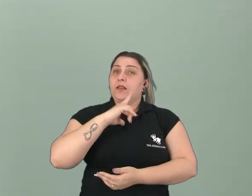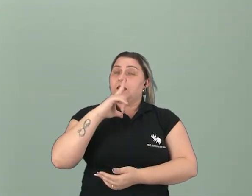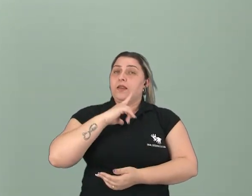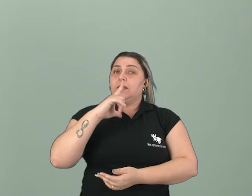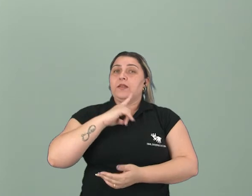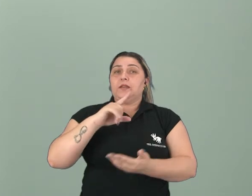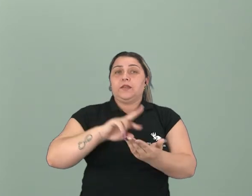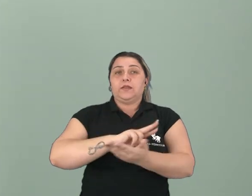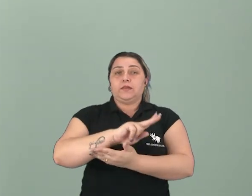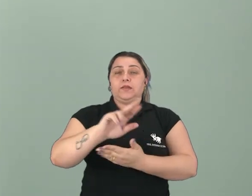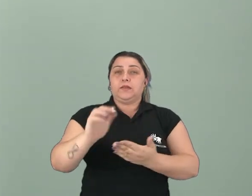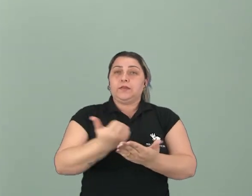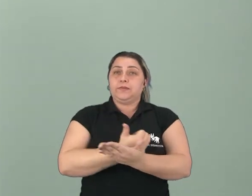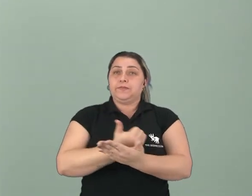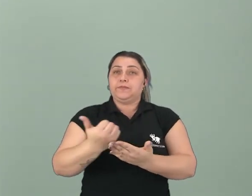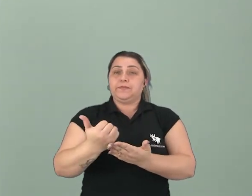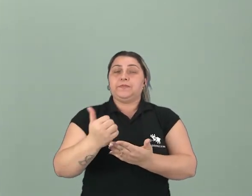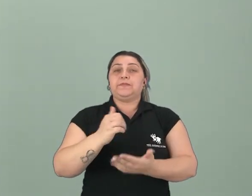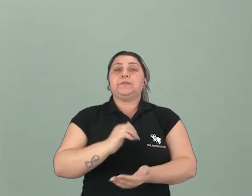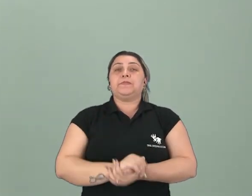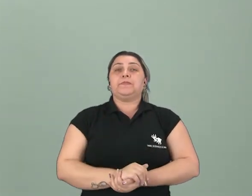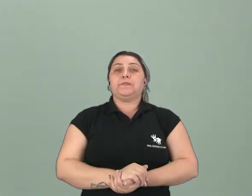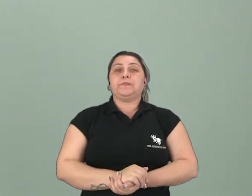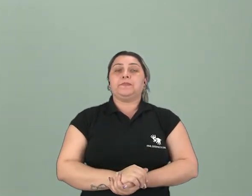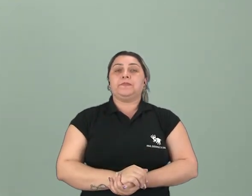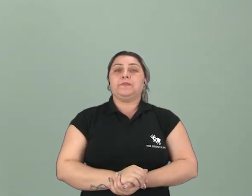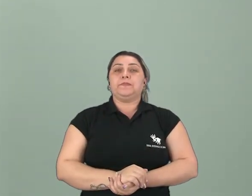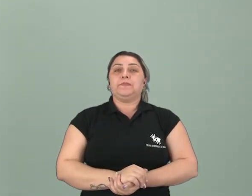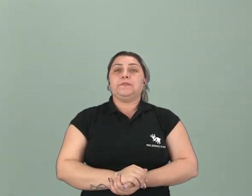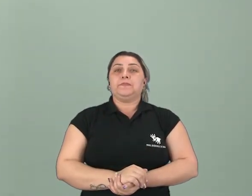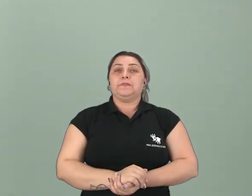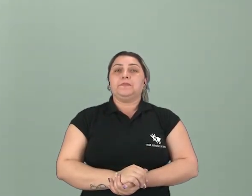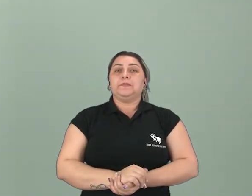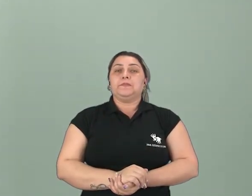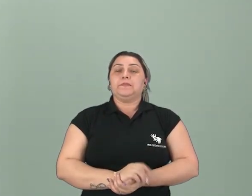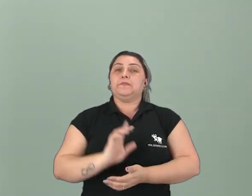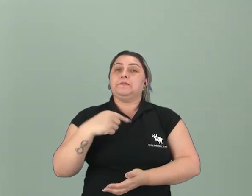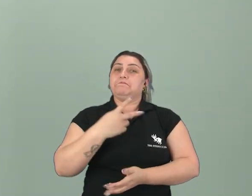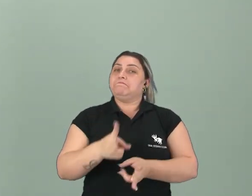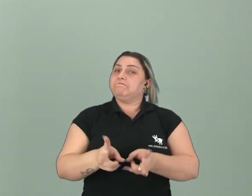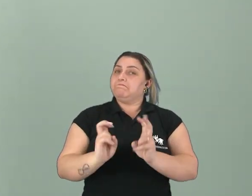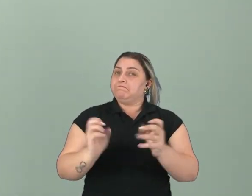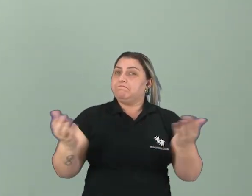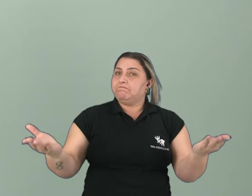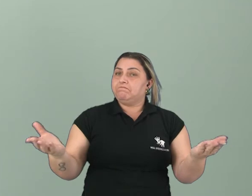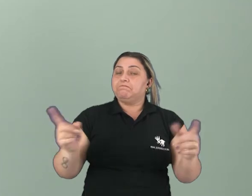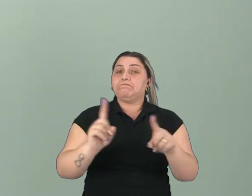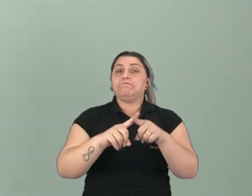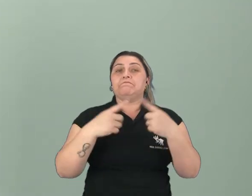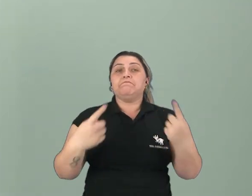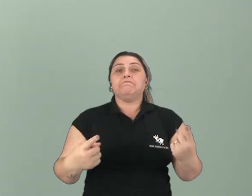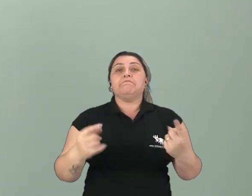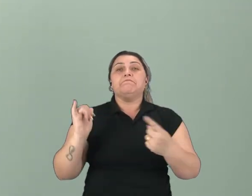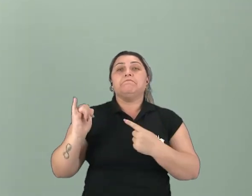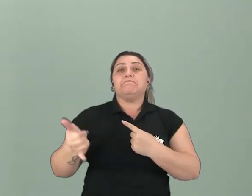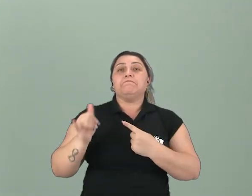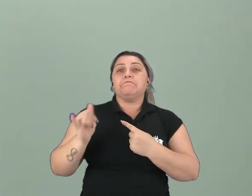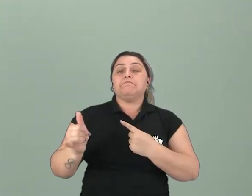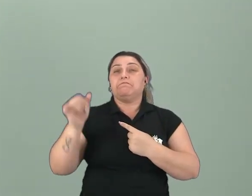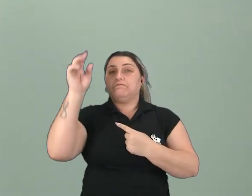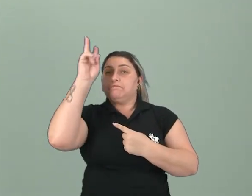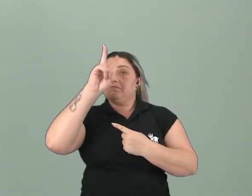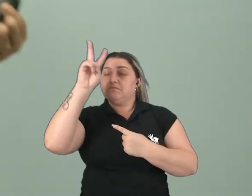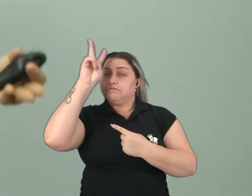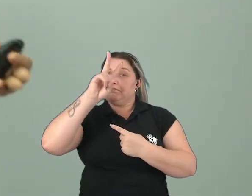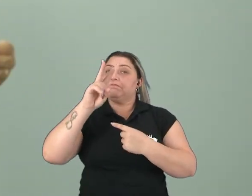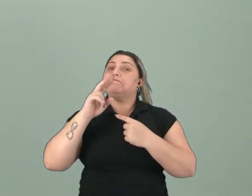né, diversas ações, para que gerem diversas ações. Muitas vezes a gente não percebe isso, mas na narrativa, numa